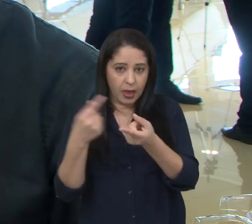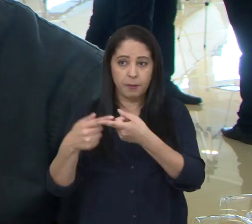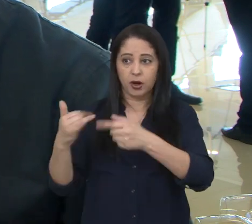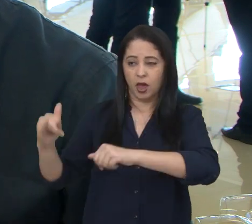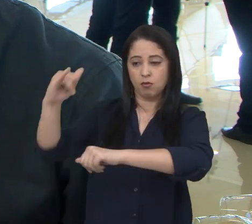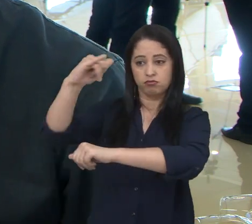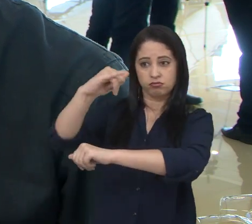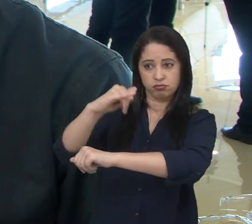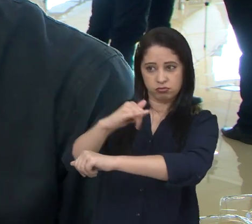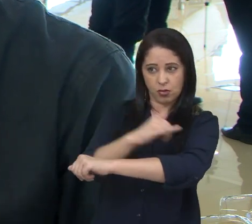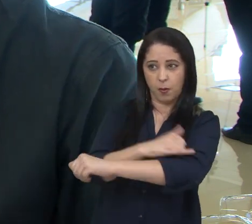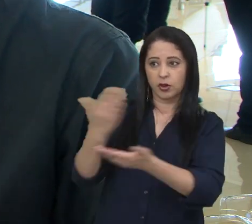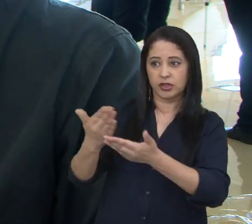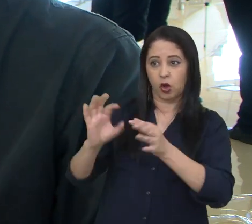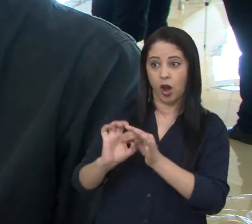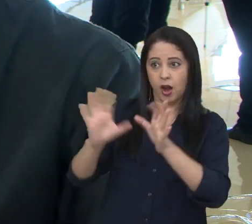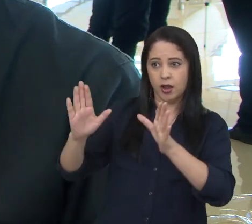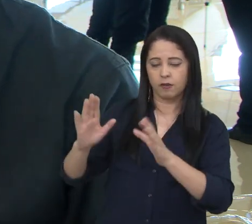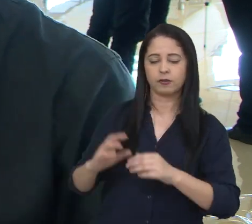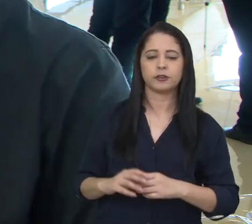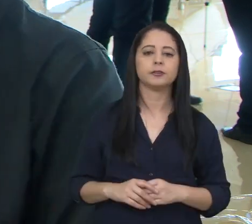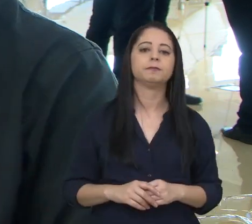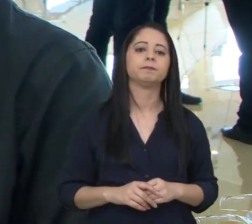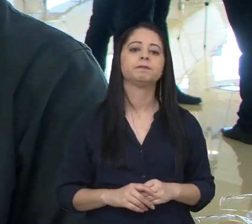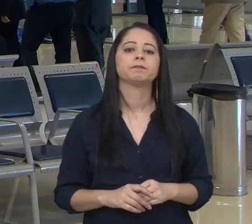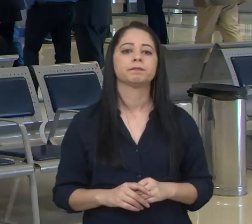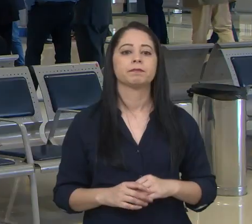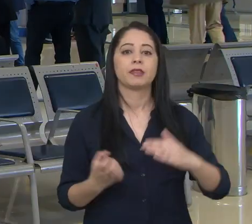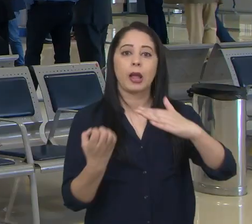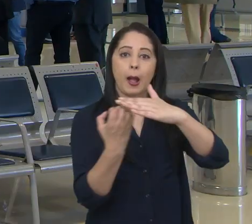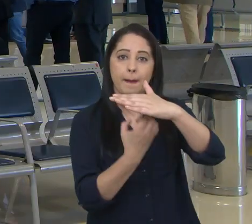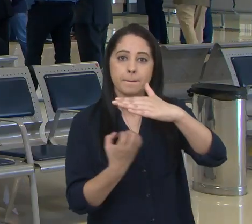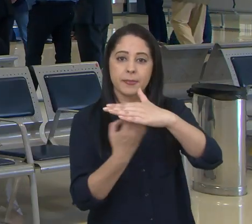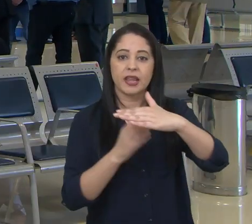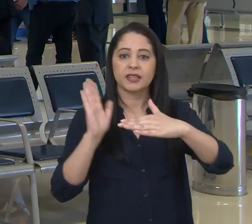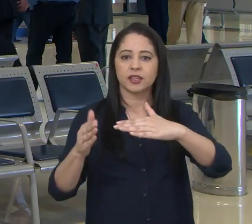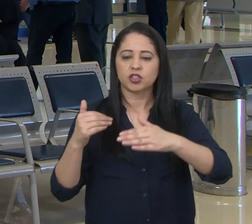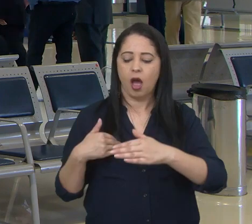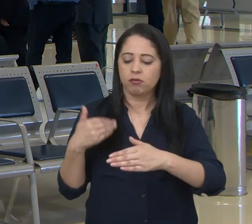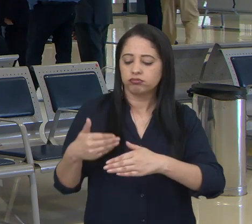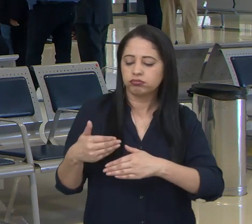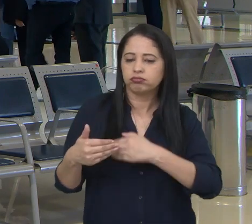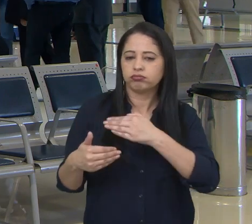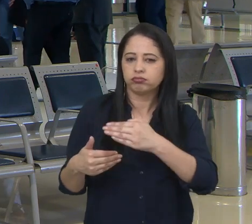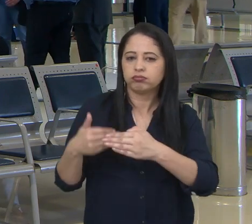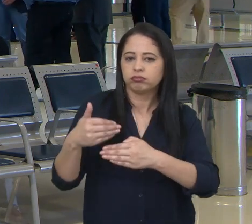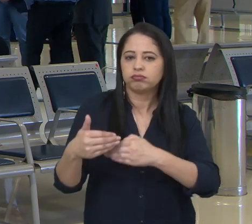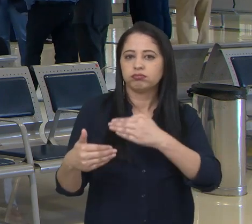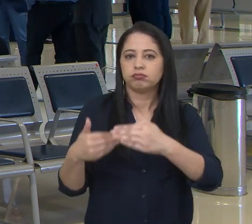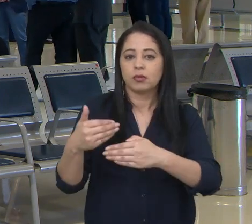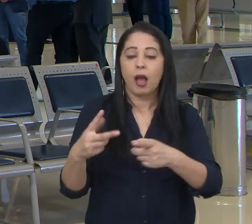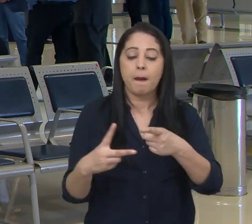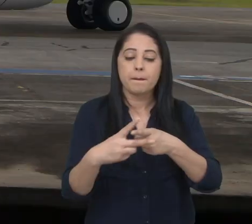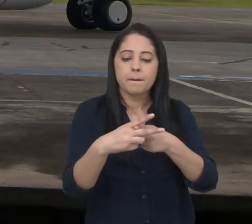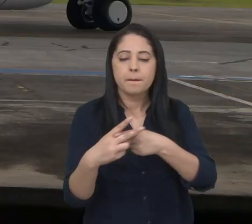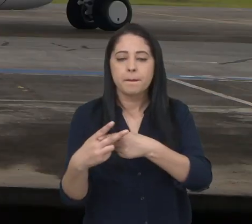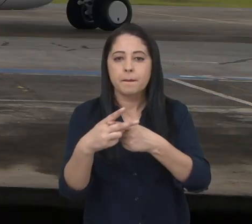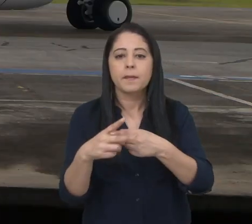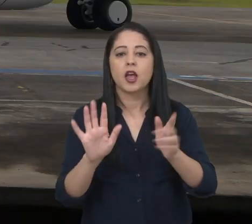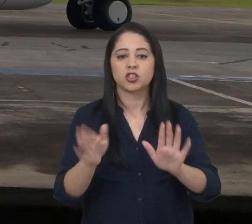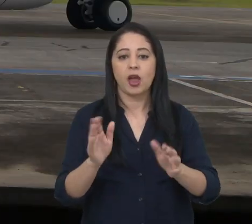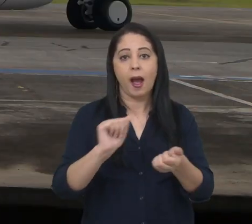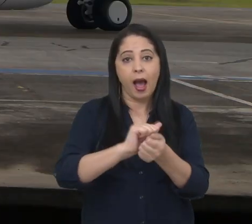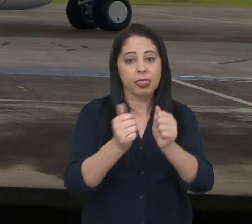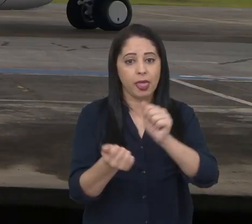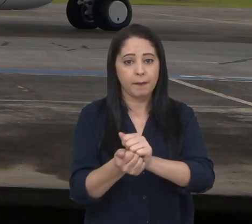a partir do momento que o aeroporto começa, de fato, a funcionar. A empresa já começou a dar os primeiros passos no aeroporto com